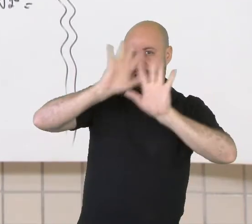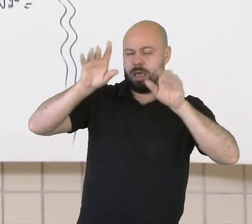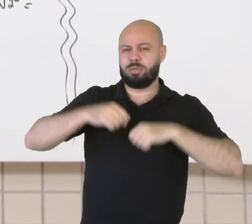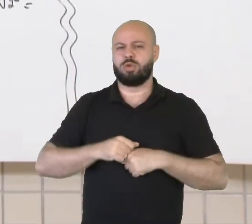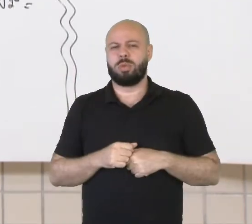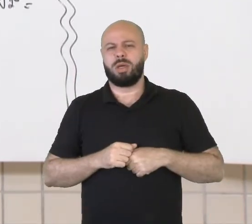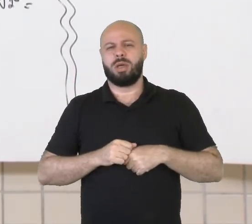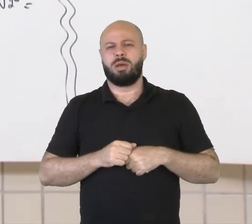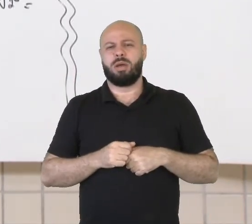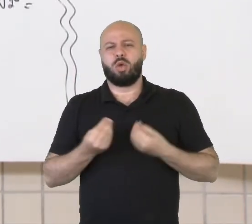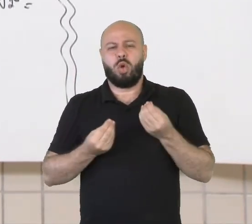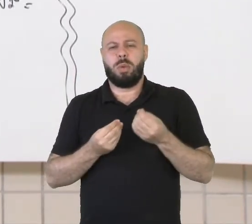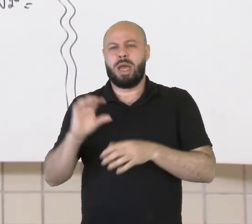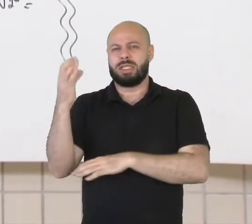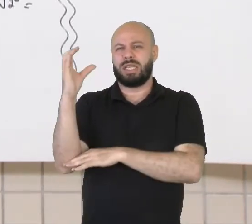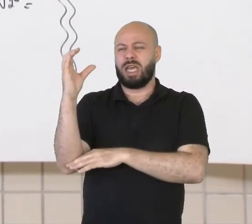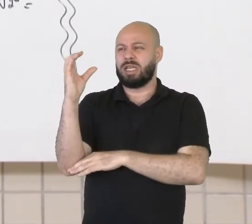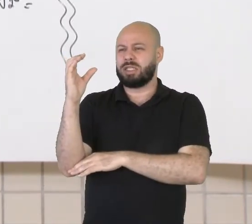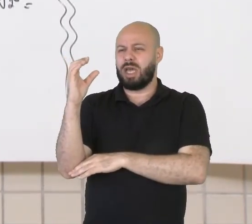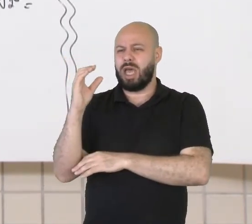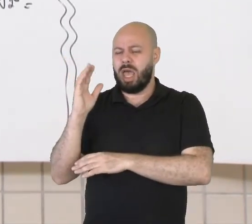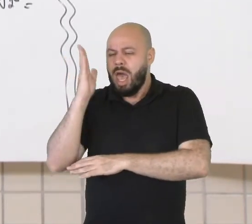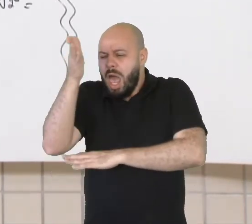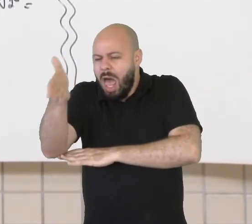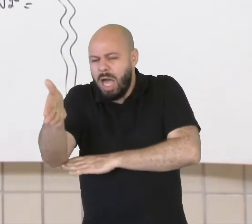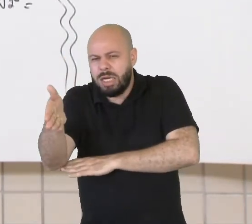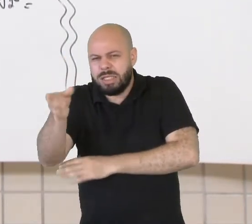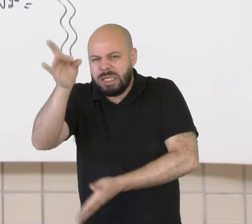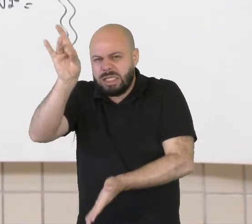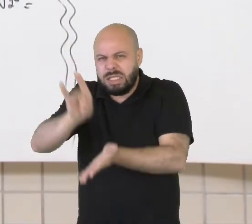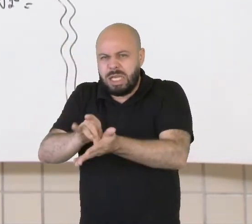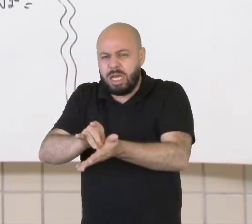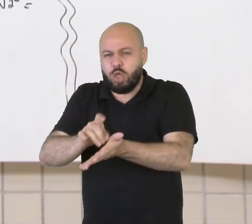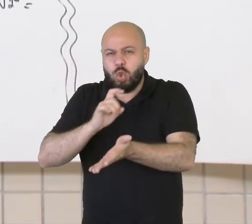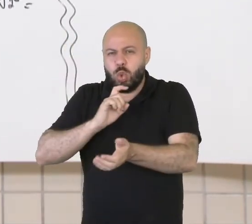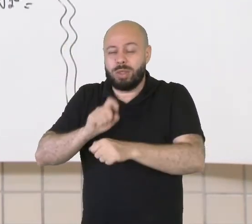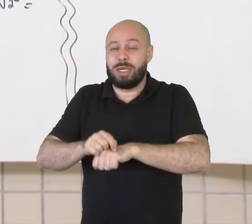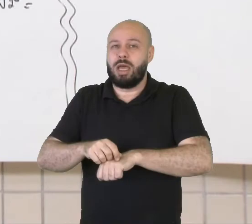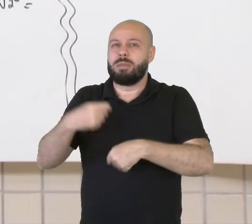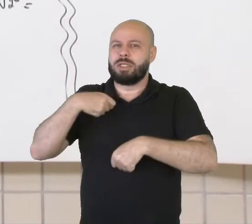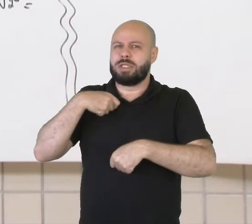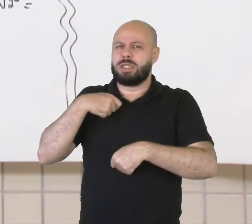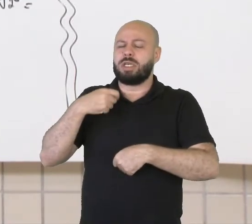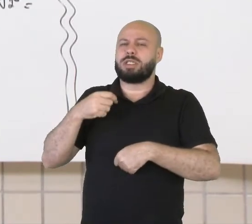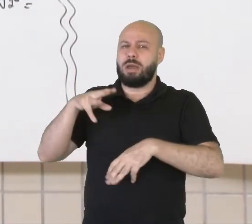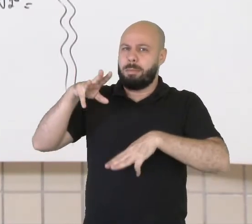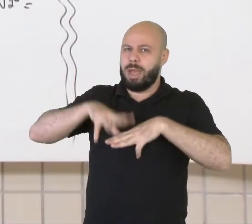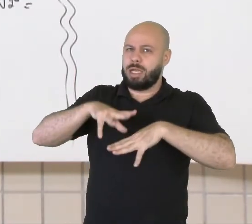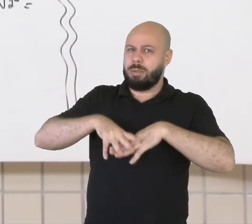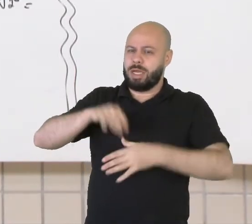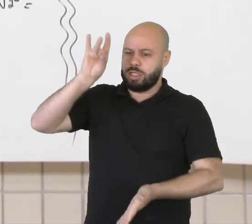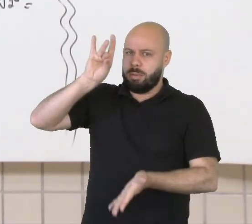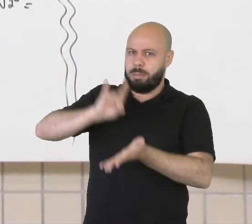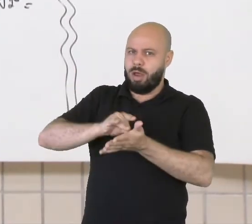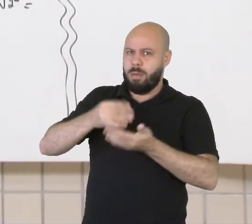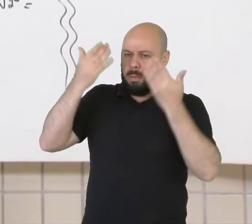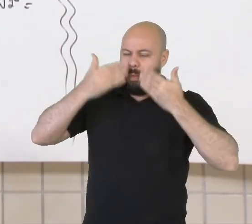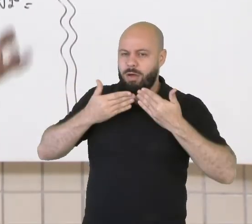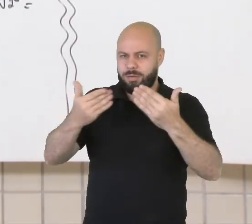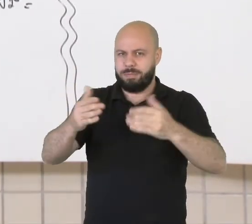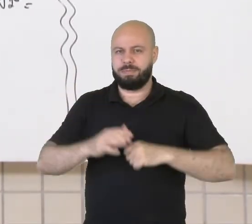saída apontada pela ciência como solução que seja aceita se ela não tiver uma demonstração matemática. Quando a gente fala do universo